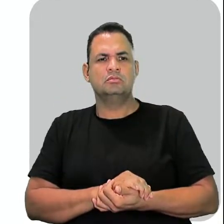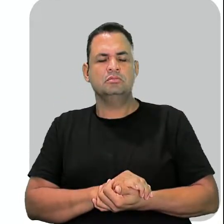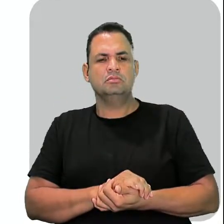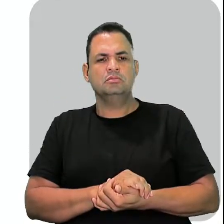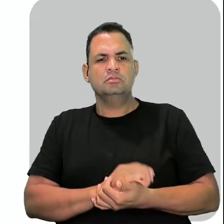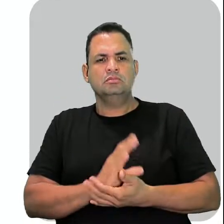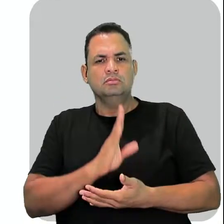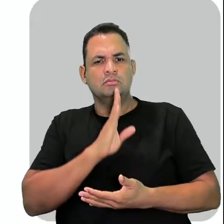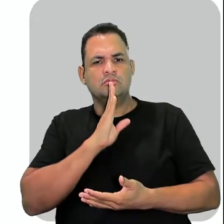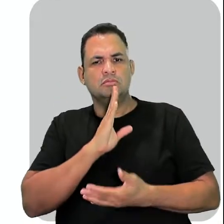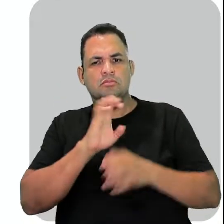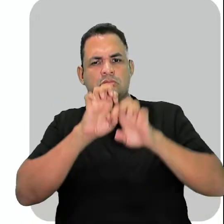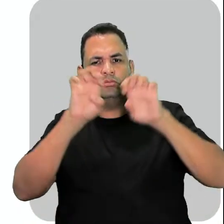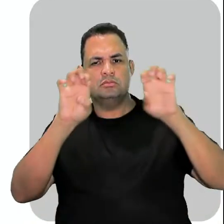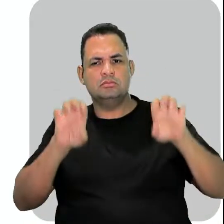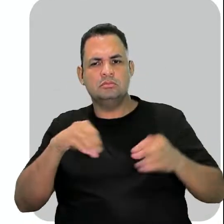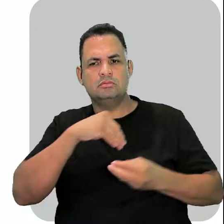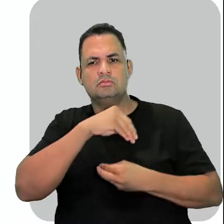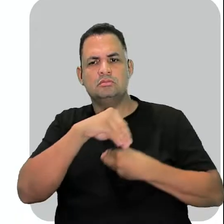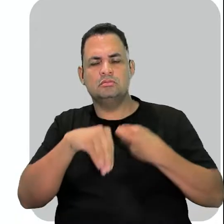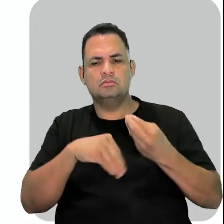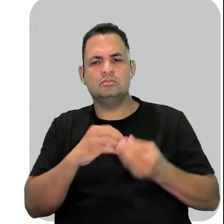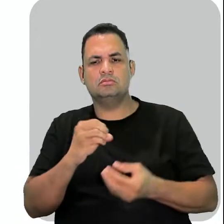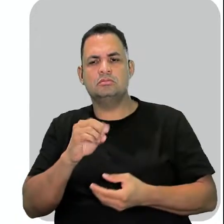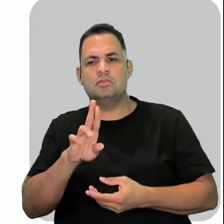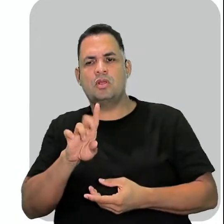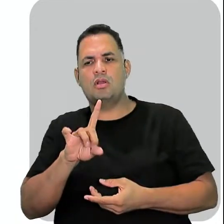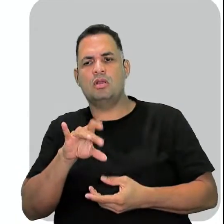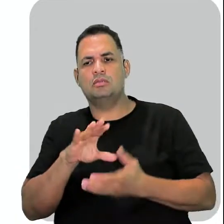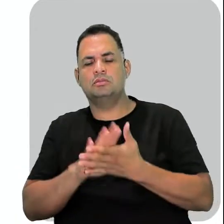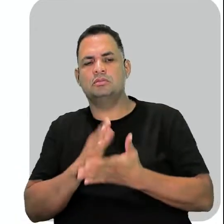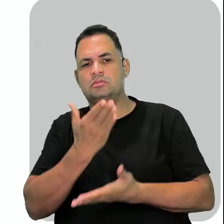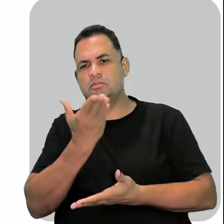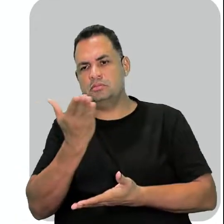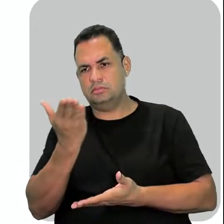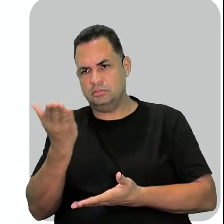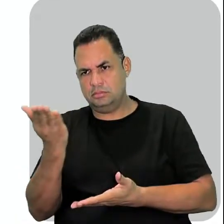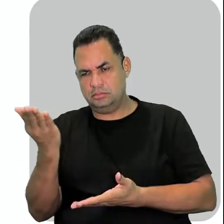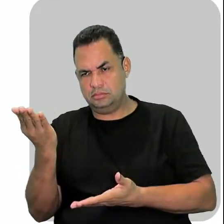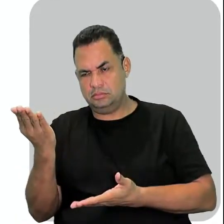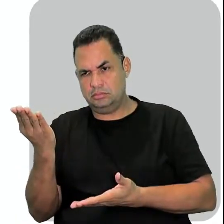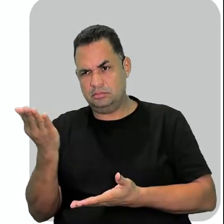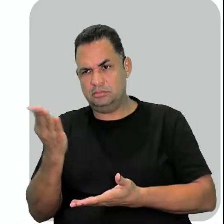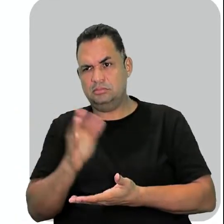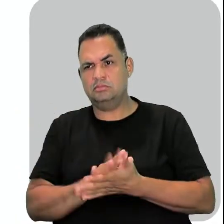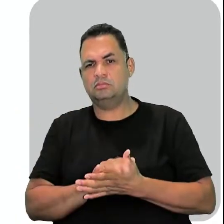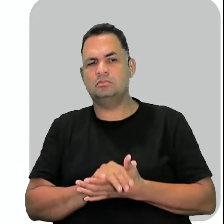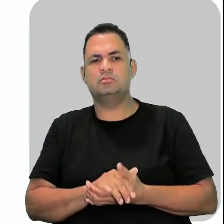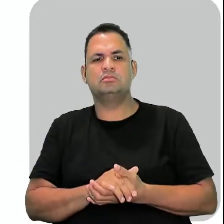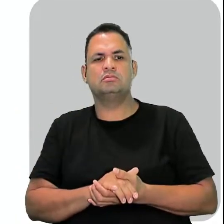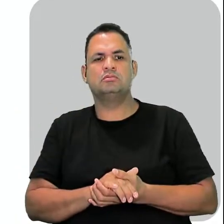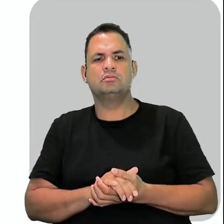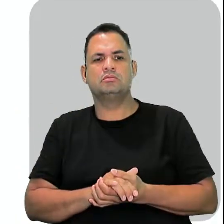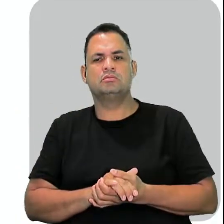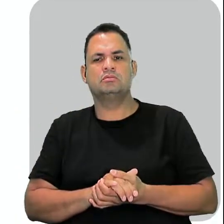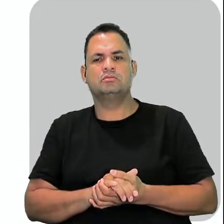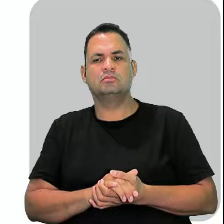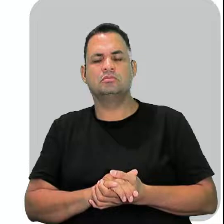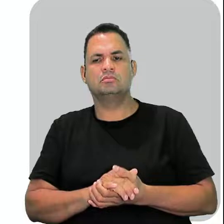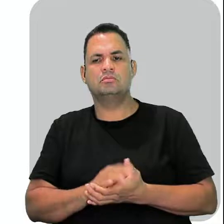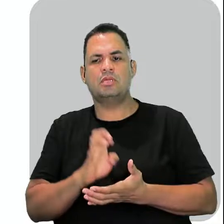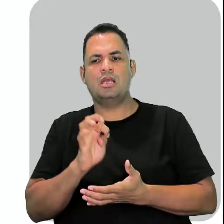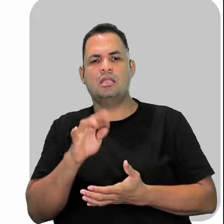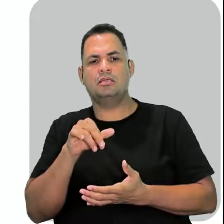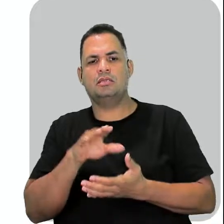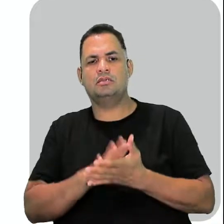ó. Conhecendo-se as estruturas dos compostos orgânicos. Aí ele me deu um composto aqui, que é um éter, e